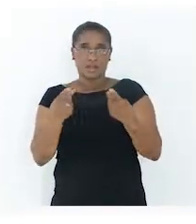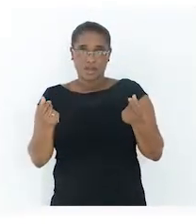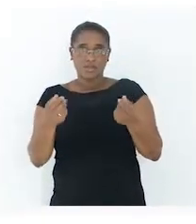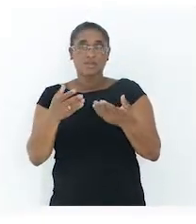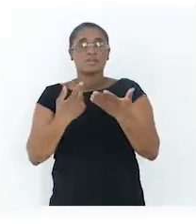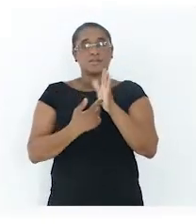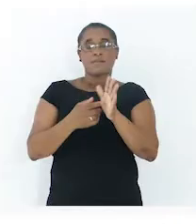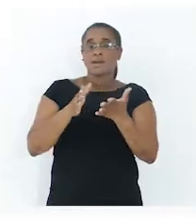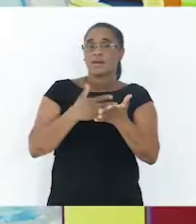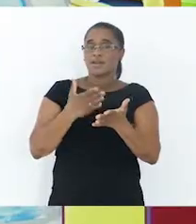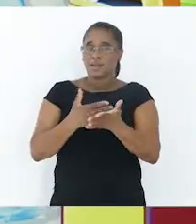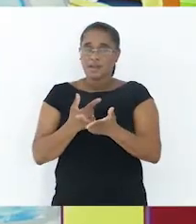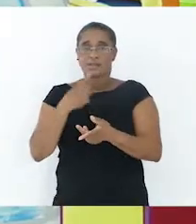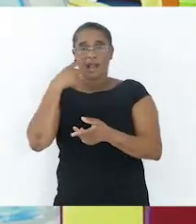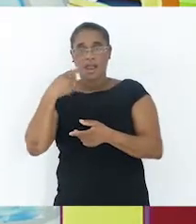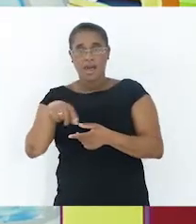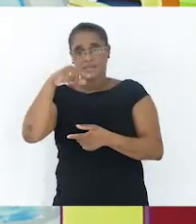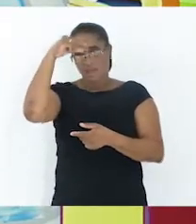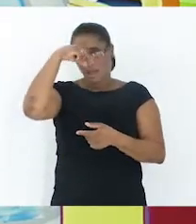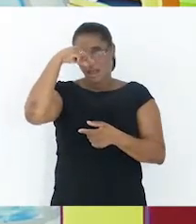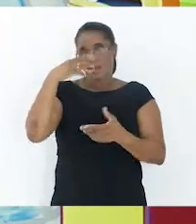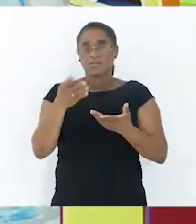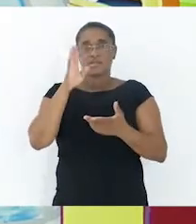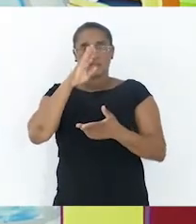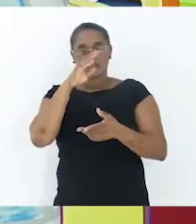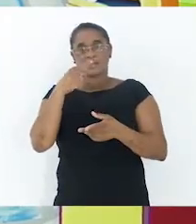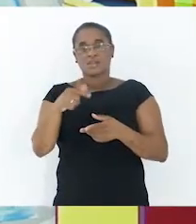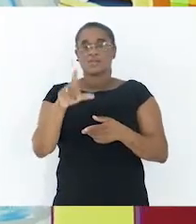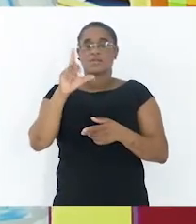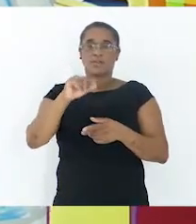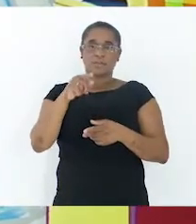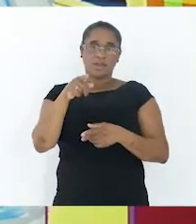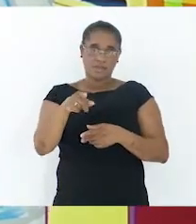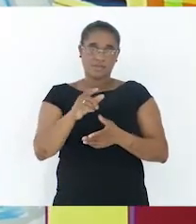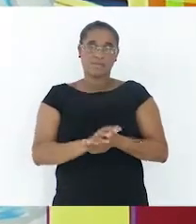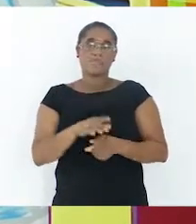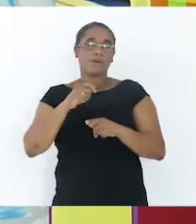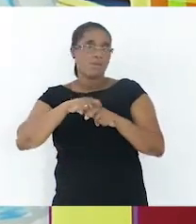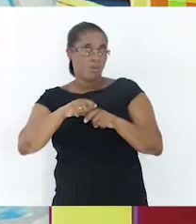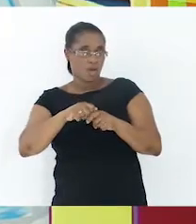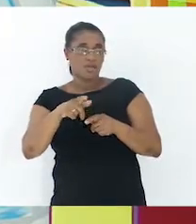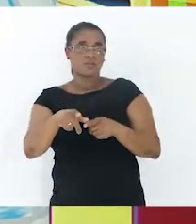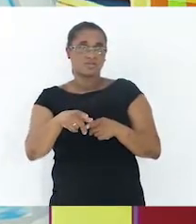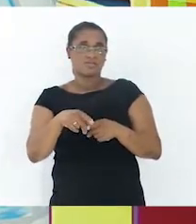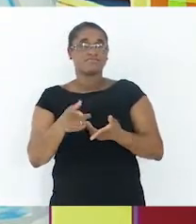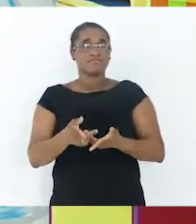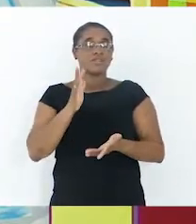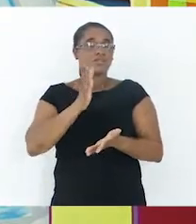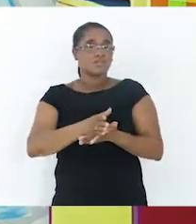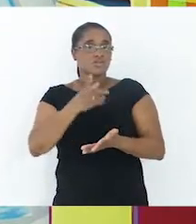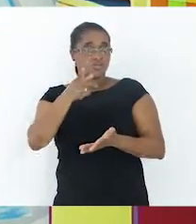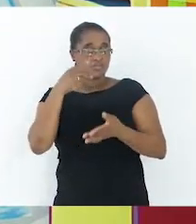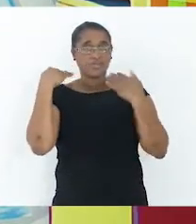caderno, lápis e caneta, e se tiverem também ali uma borracha. Uma dica só